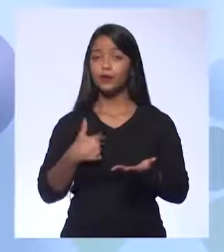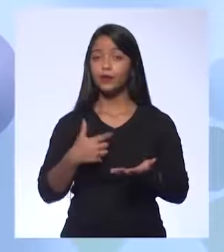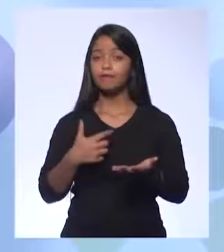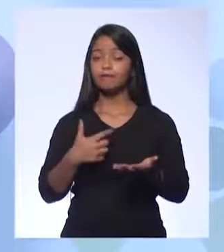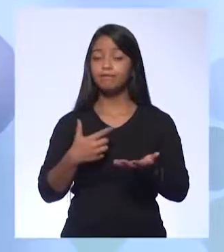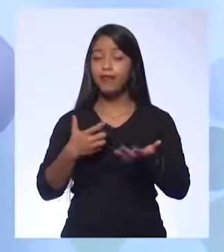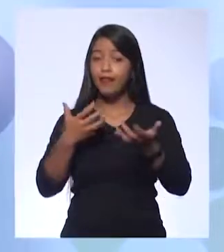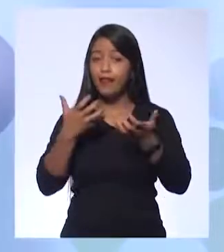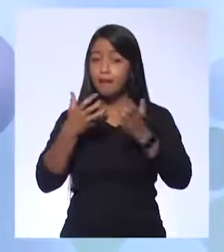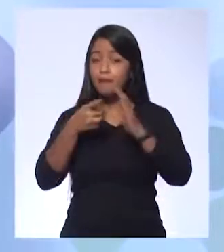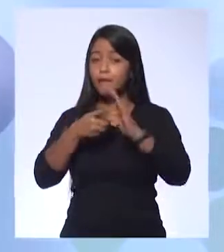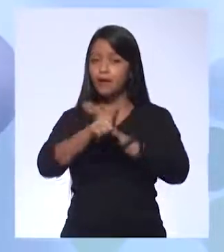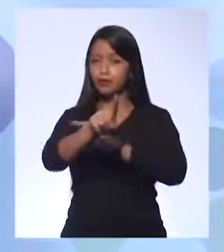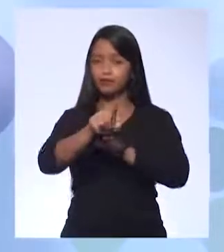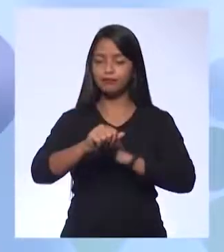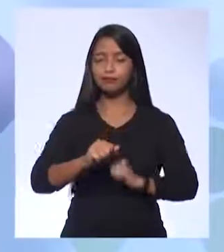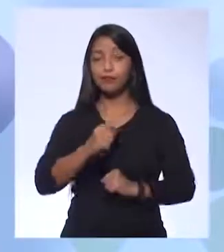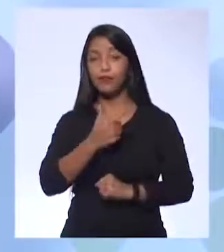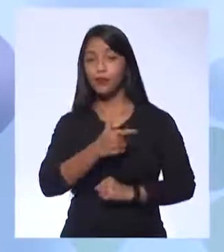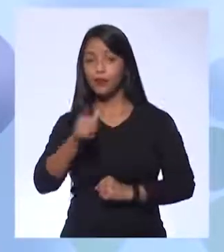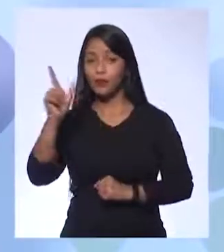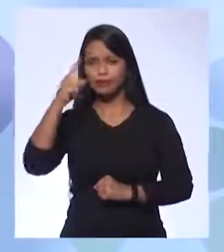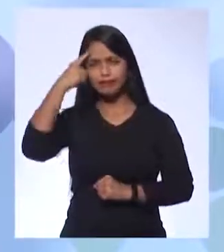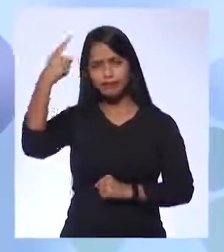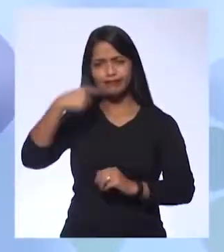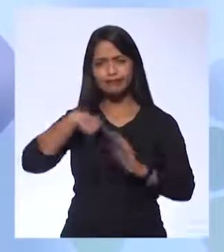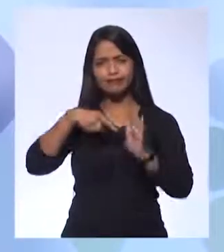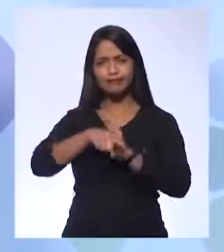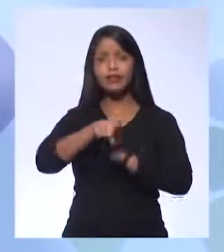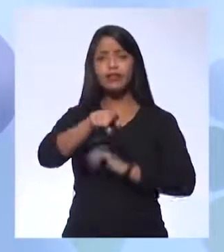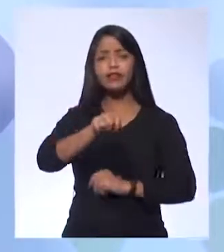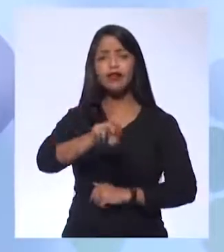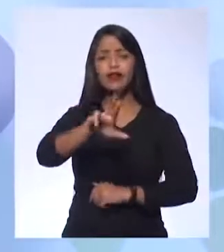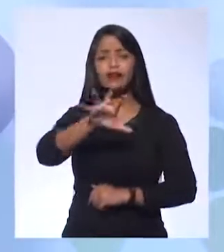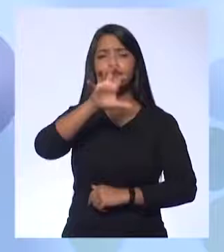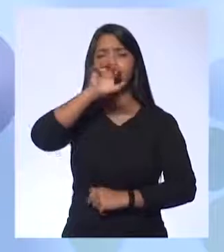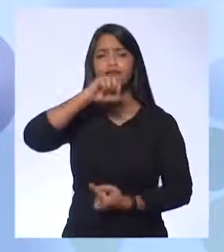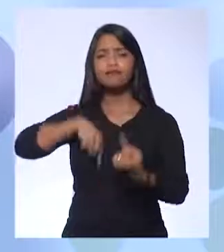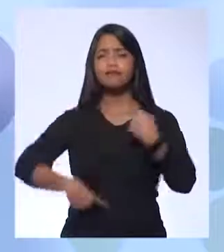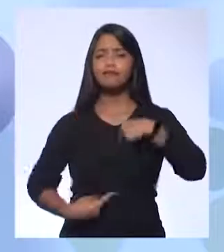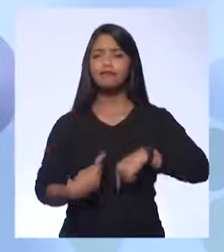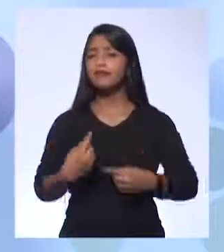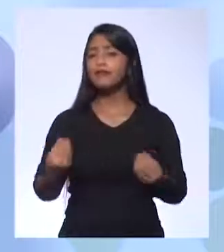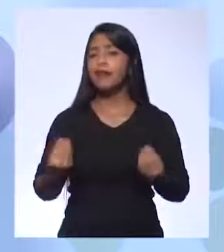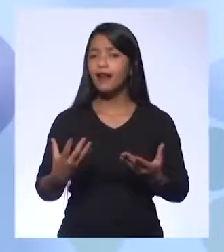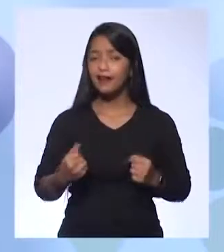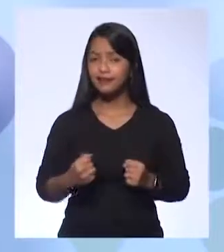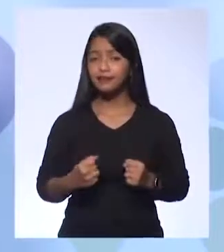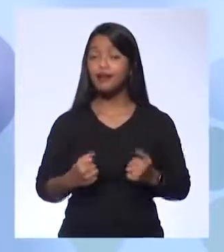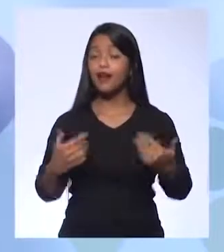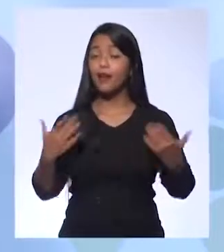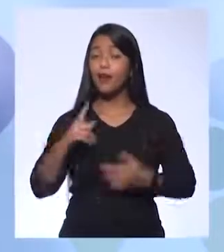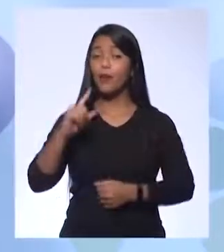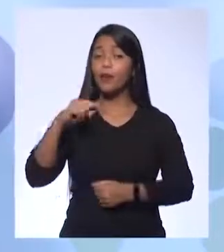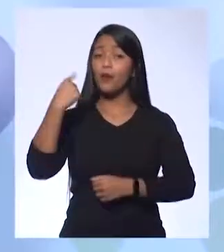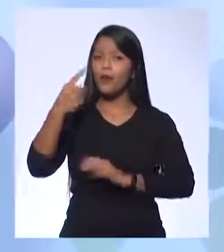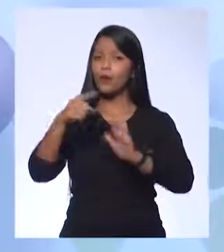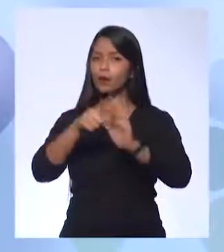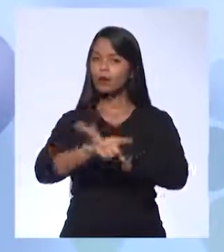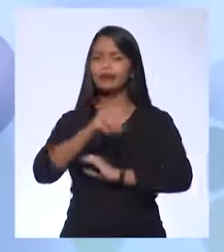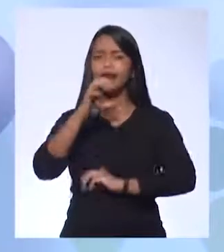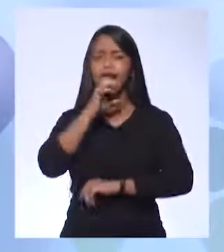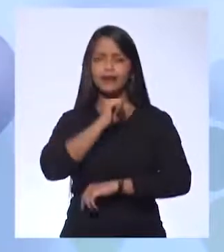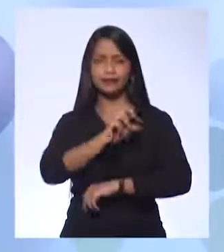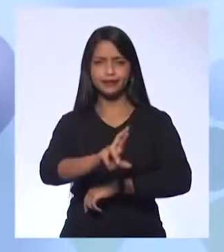outra interaçãozinha. Eu perguntei por que você respira, você já me deu alguns spoilers aí da próxima pergunta. Então eu vou deixar um minutinho só a